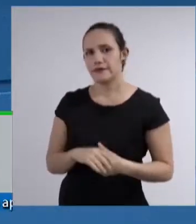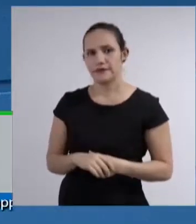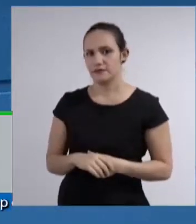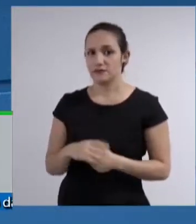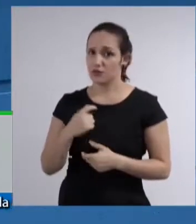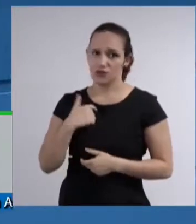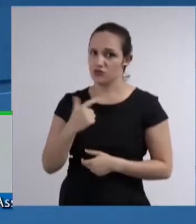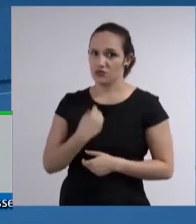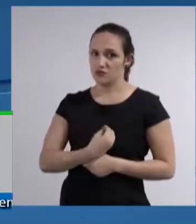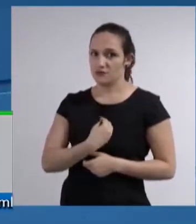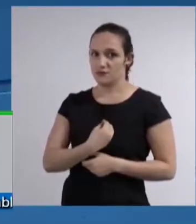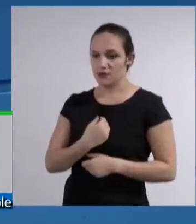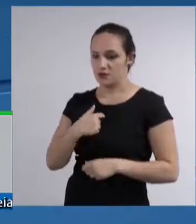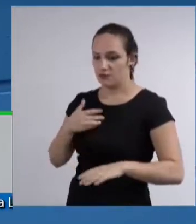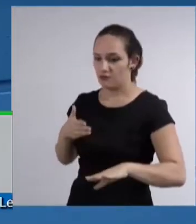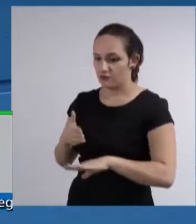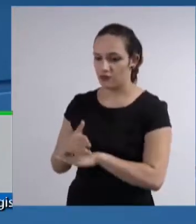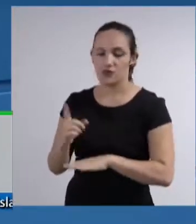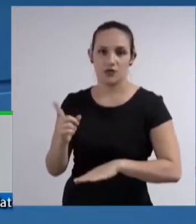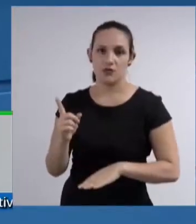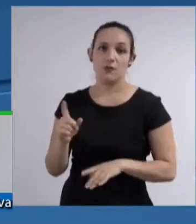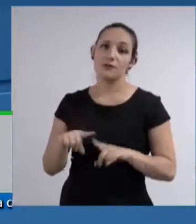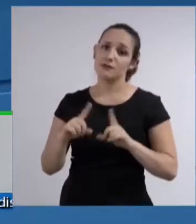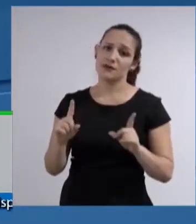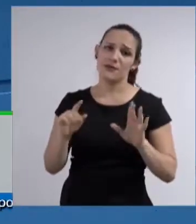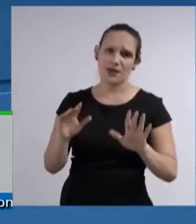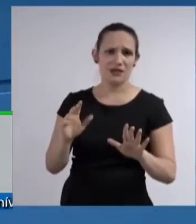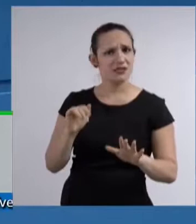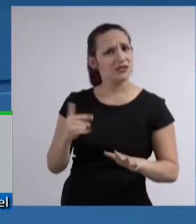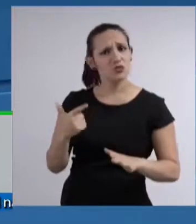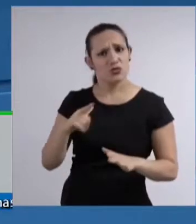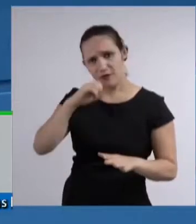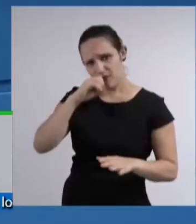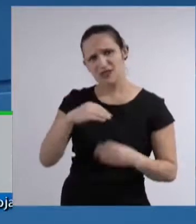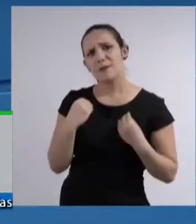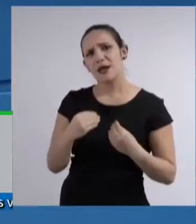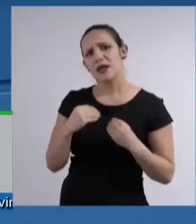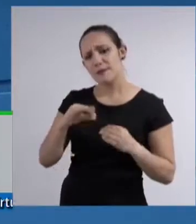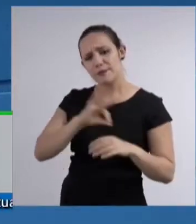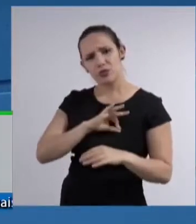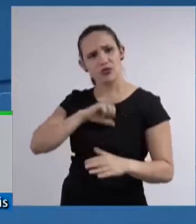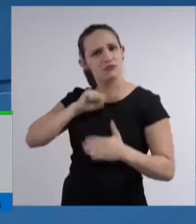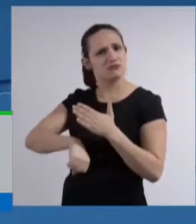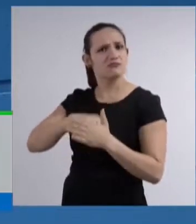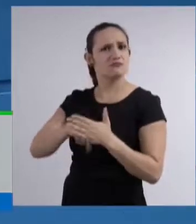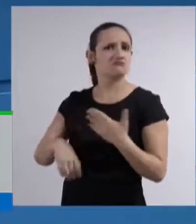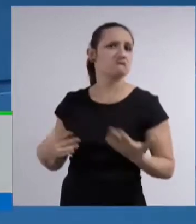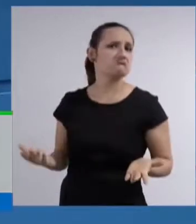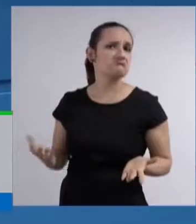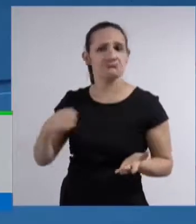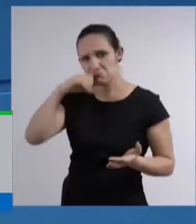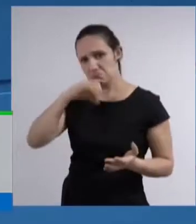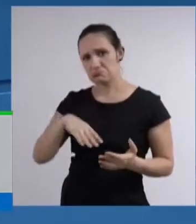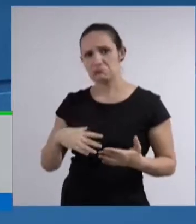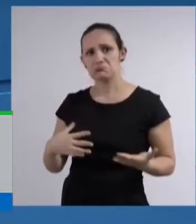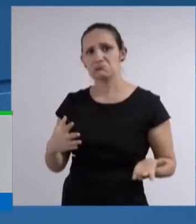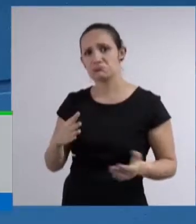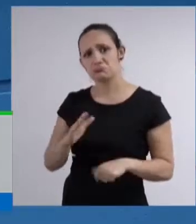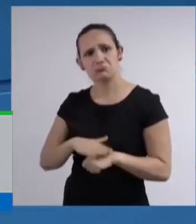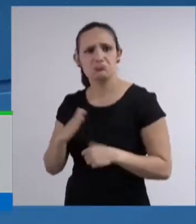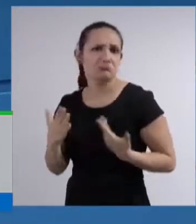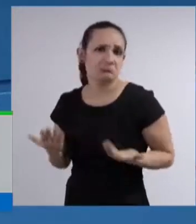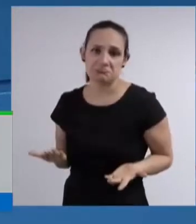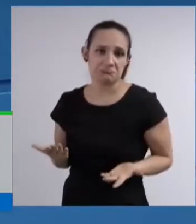lá no local, não vi o que aconteceu, mas dentro de uma experiência que eu tenho, geralmente, quando tem uma